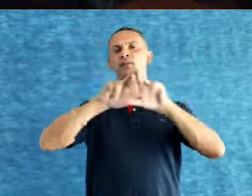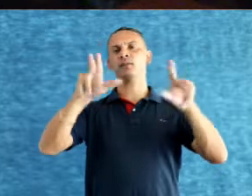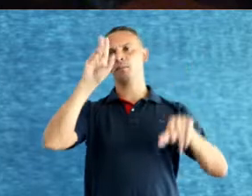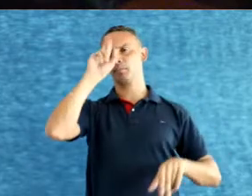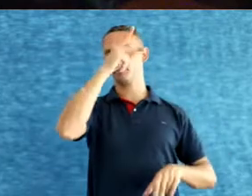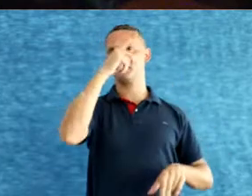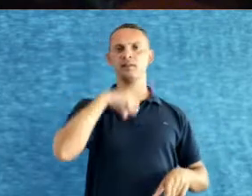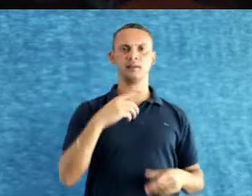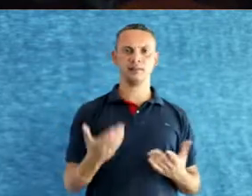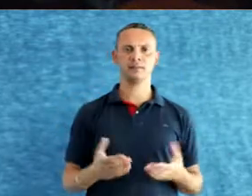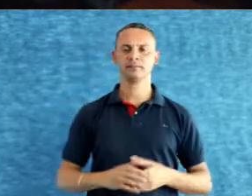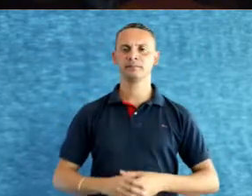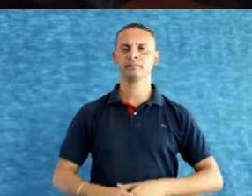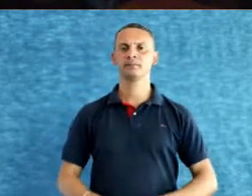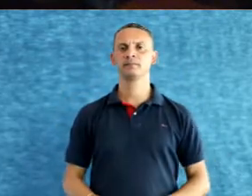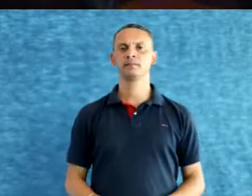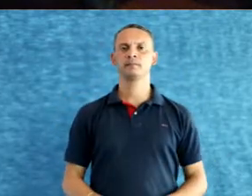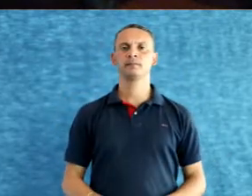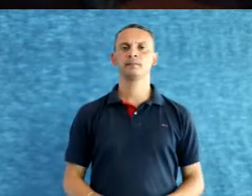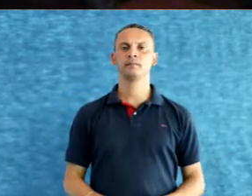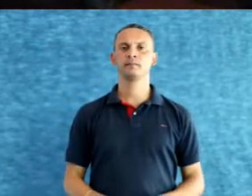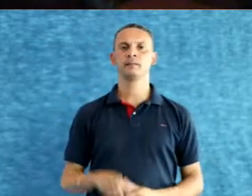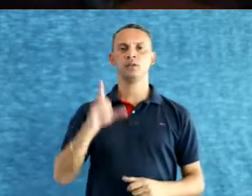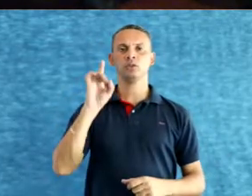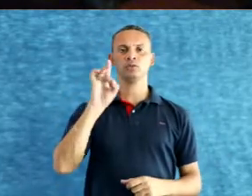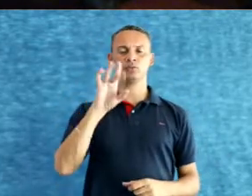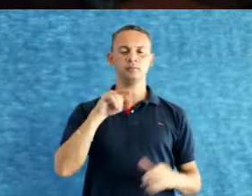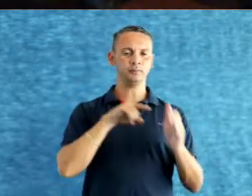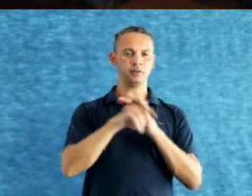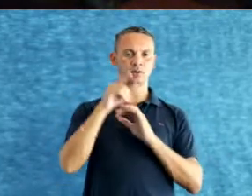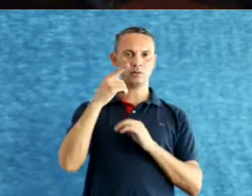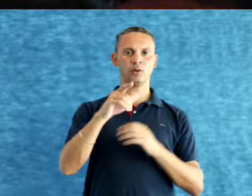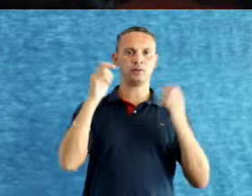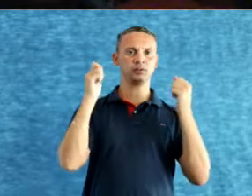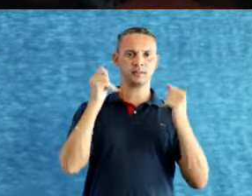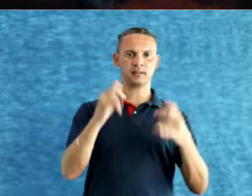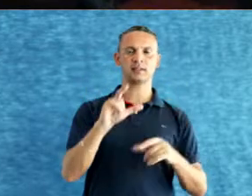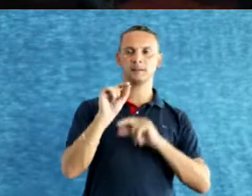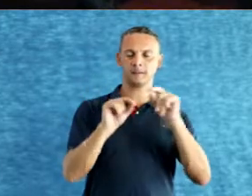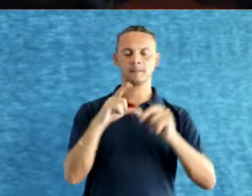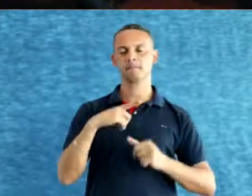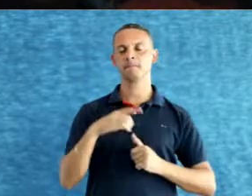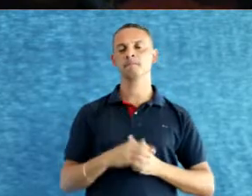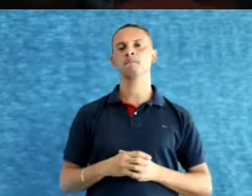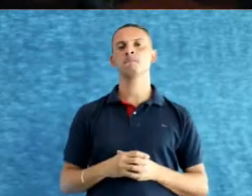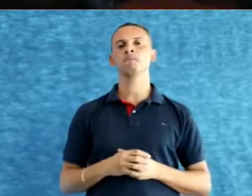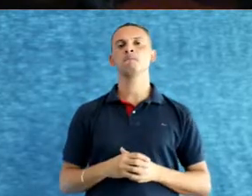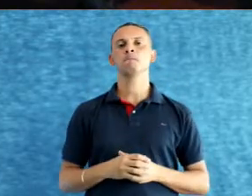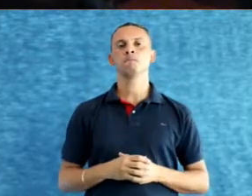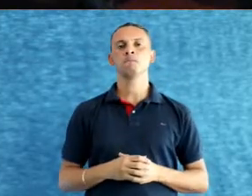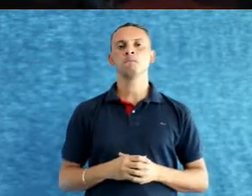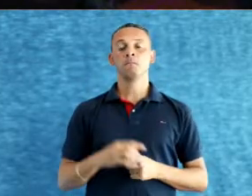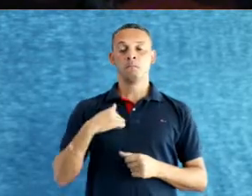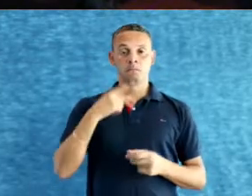encontramos a foto errada. Foi. E aí fizemos o convite com a foto errada e,